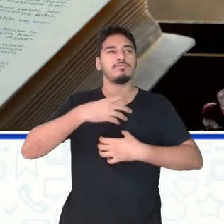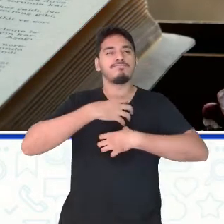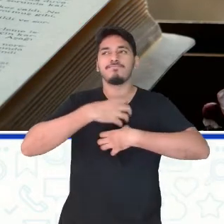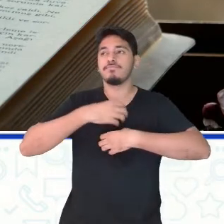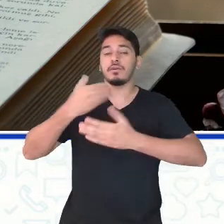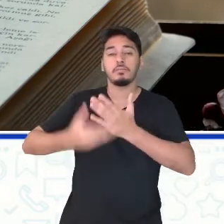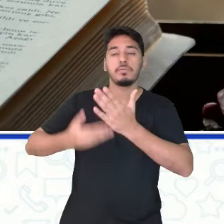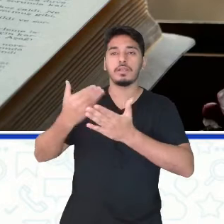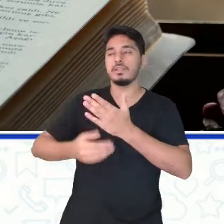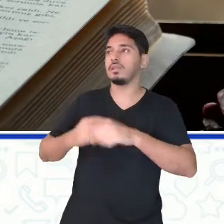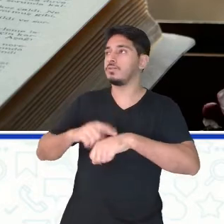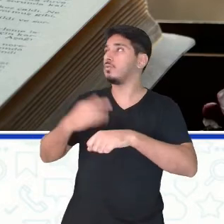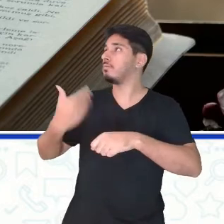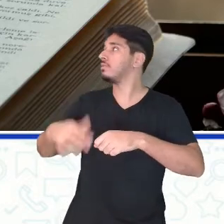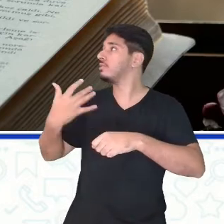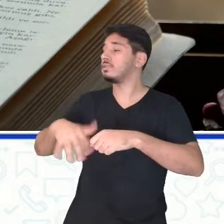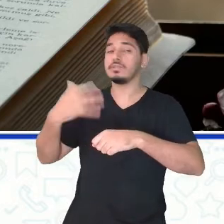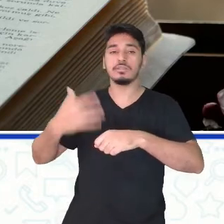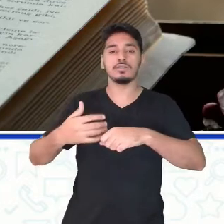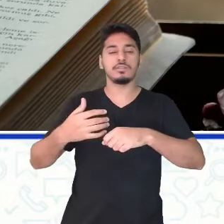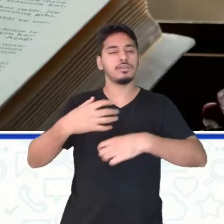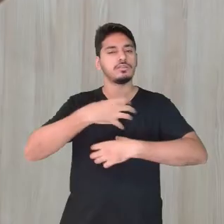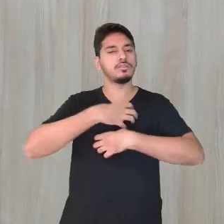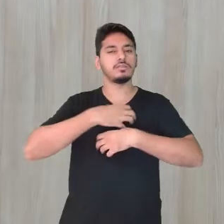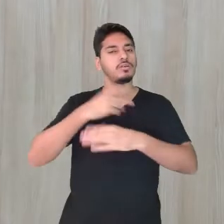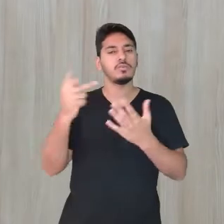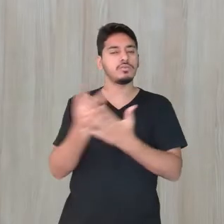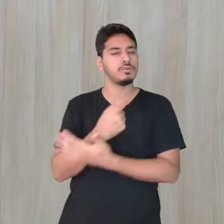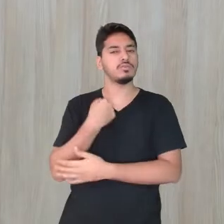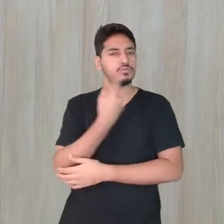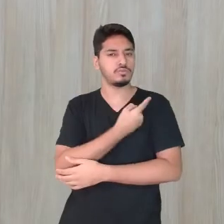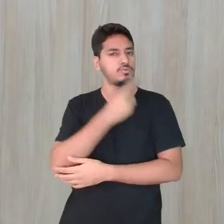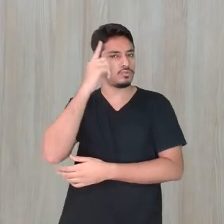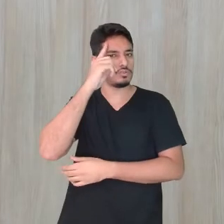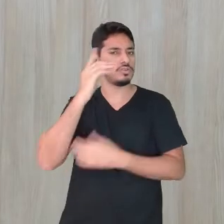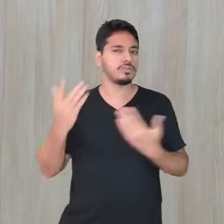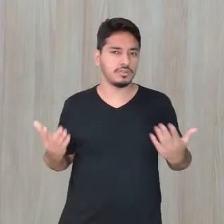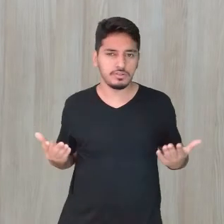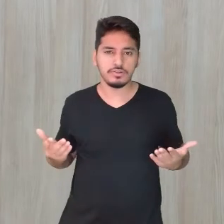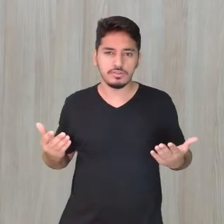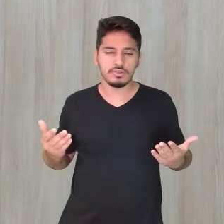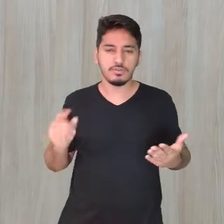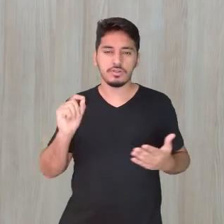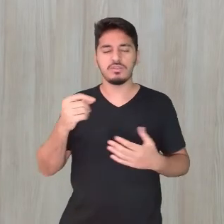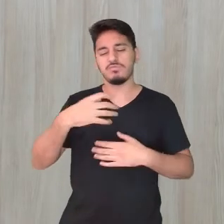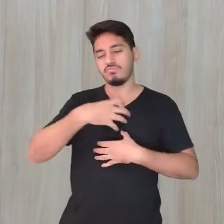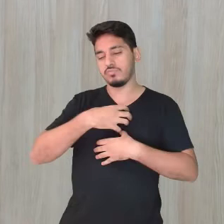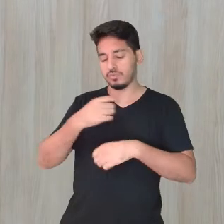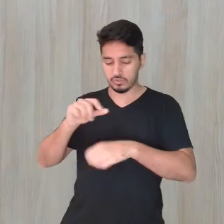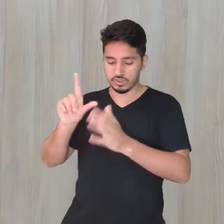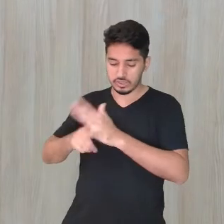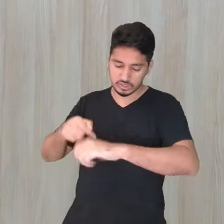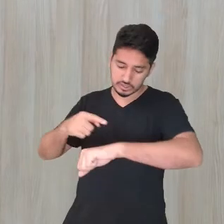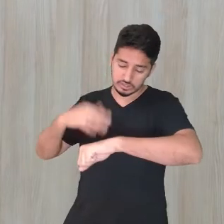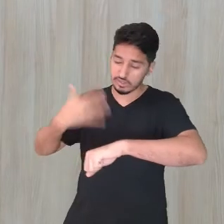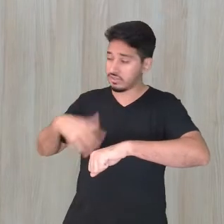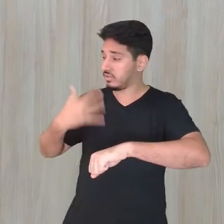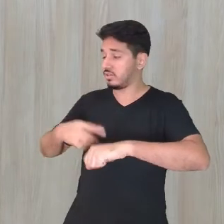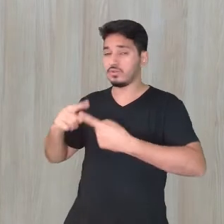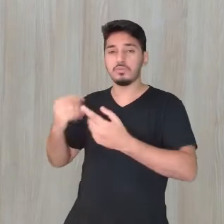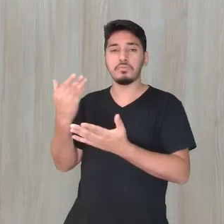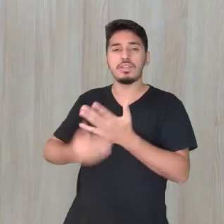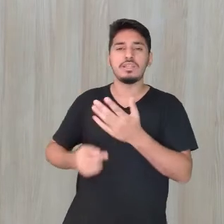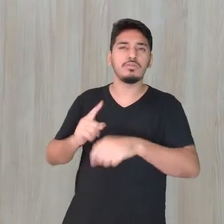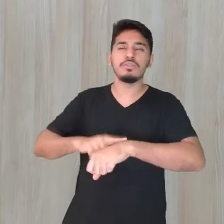estar perdendo alguma coisa. E essa sensação acontece com a gente muito no nosso dia a dia, né? A sensação de que a gente está atrasado, de que a gente está